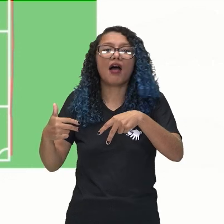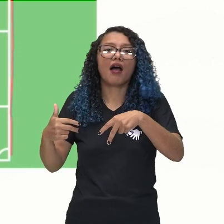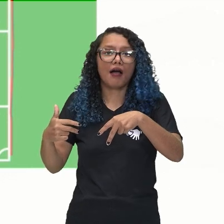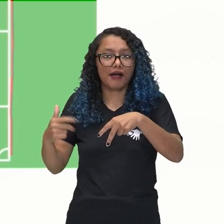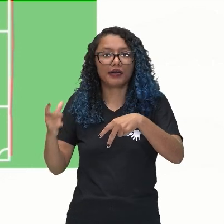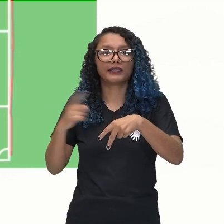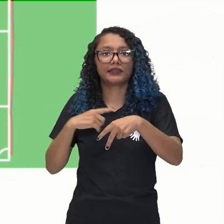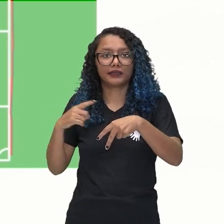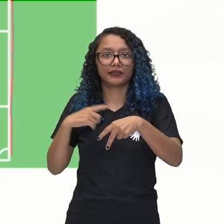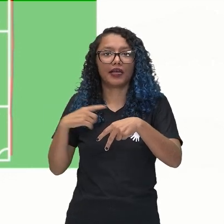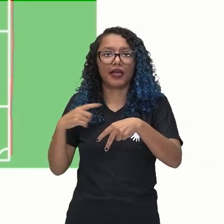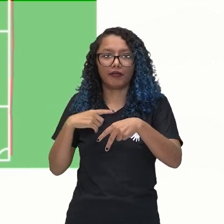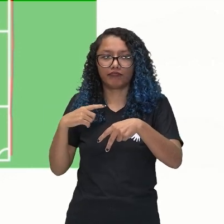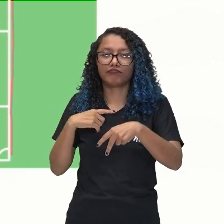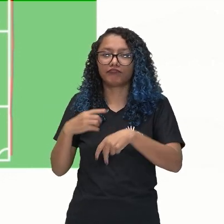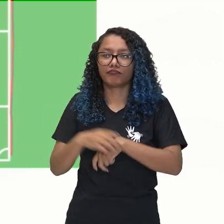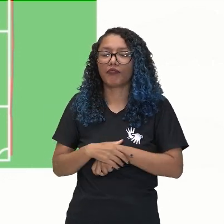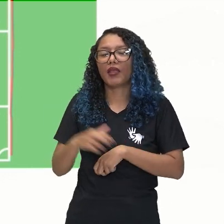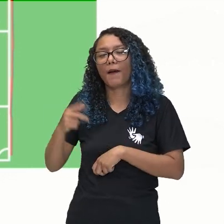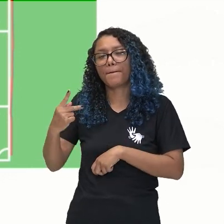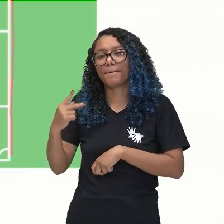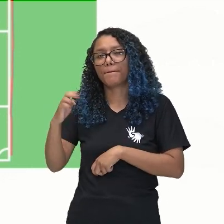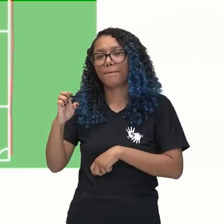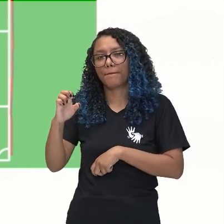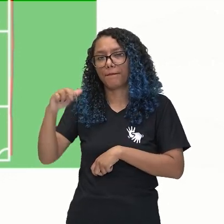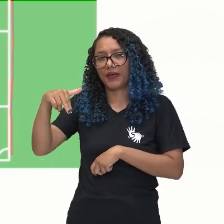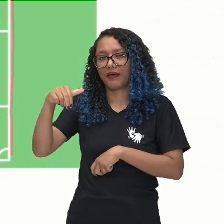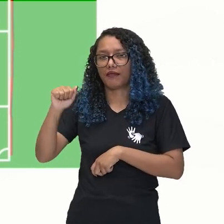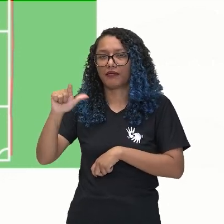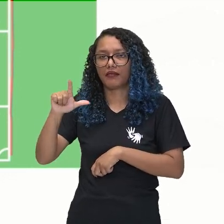feito o tiro de pênalti a partir desse ponto.